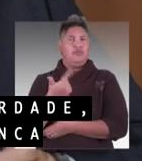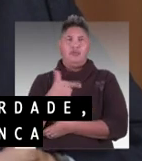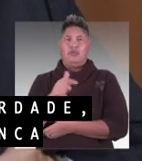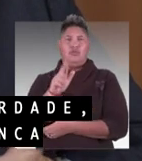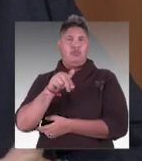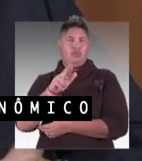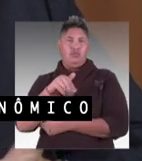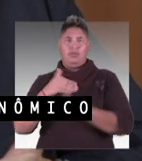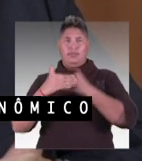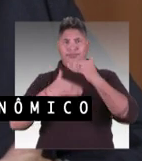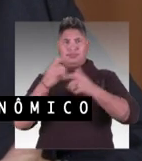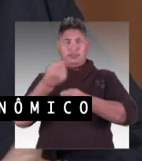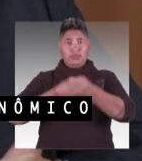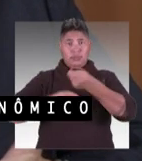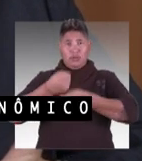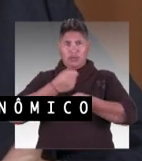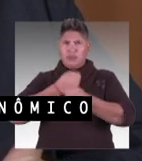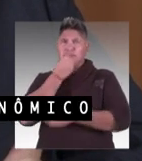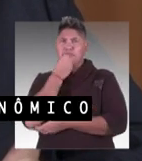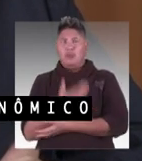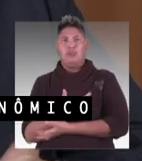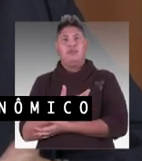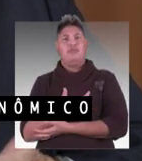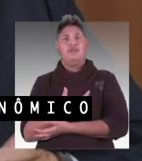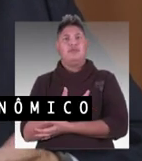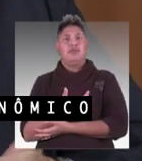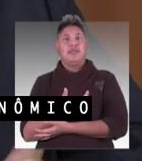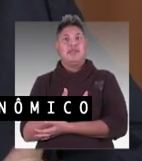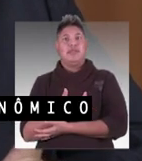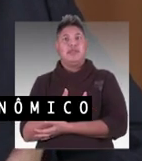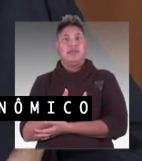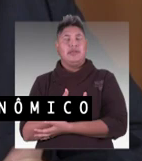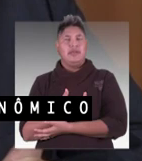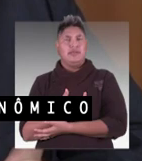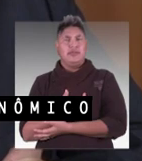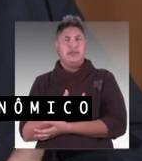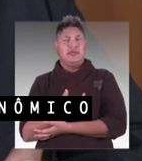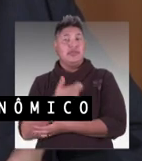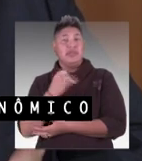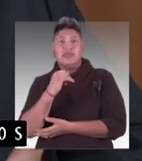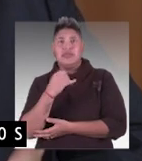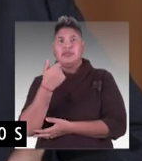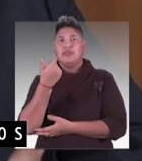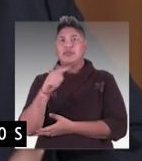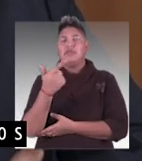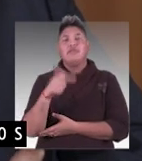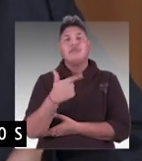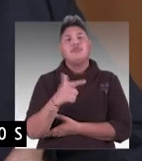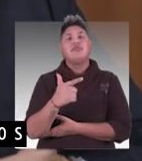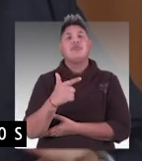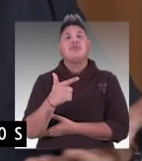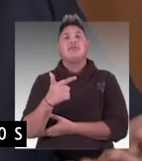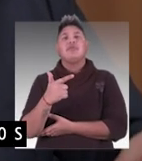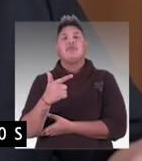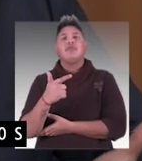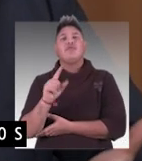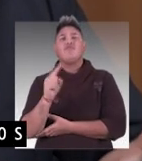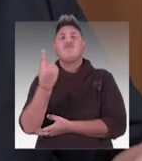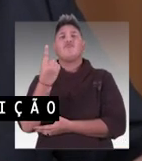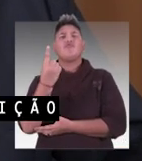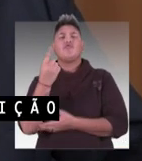nunca um desenvolvimento econômico efetivo e perene se nós não tivermos